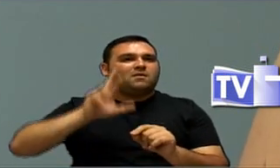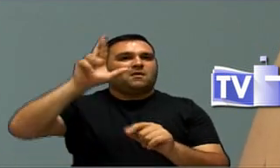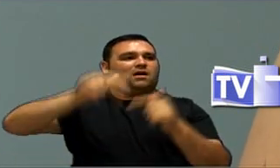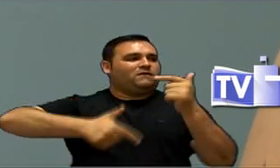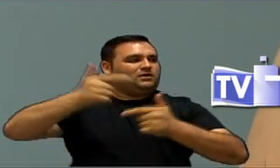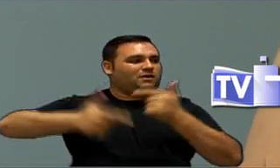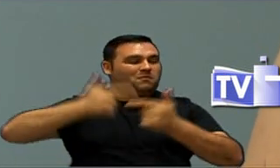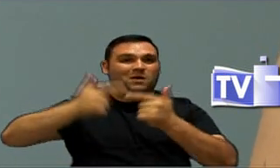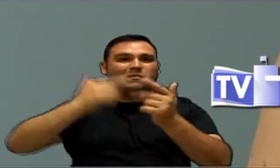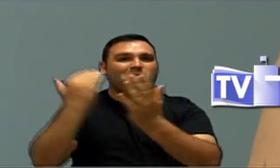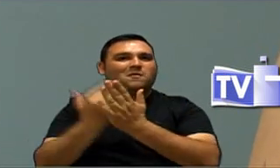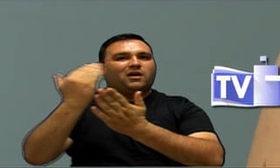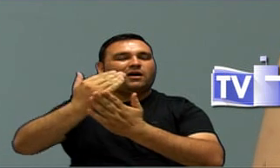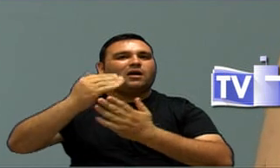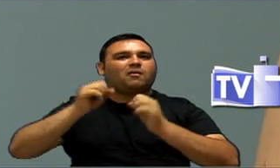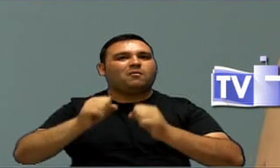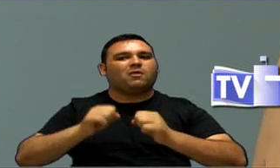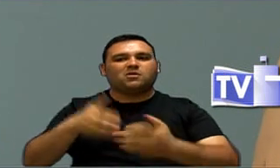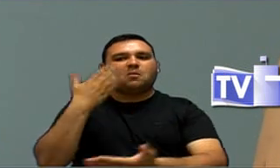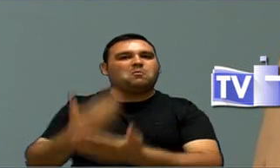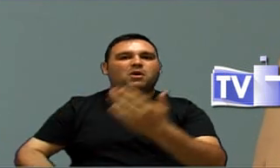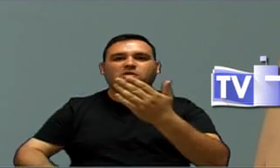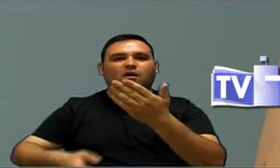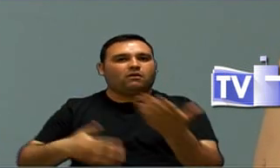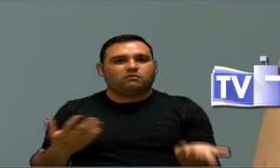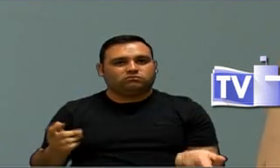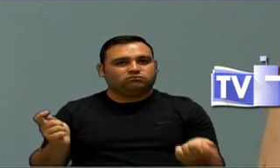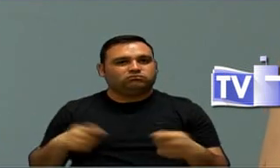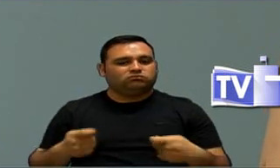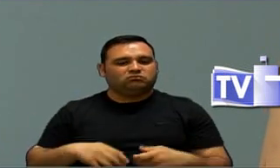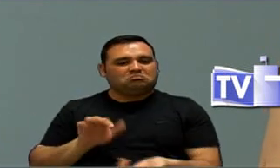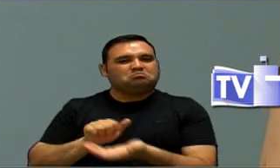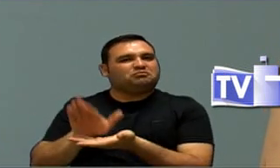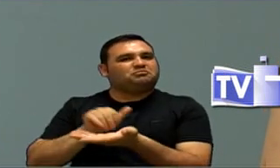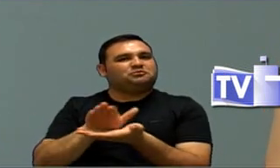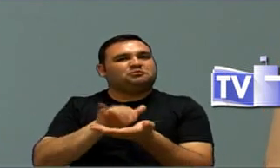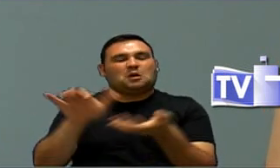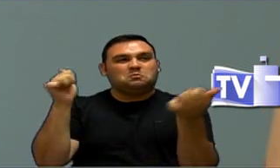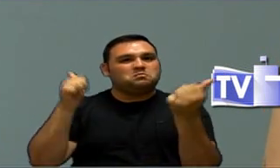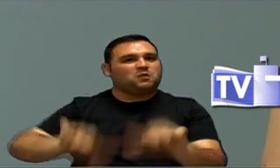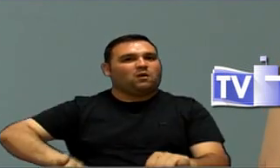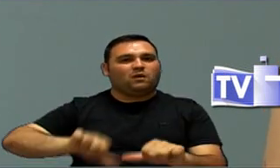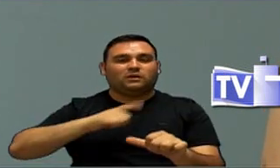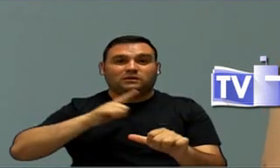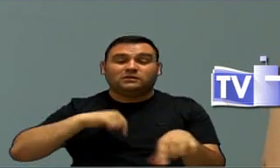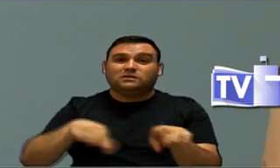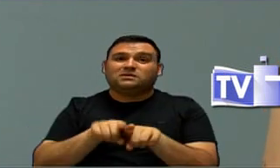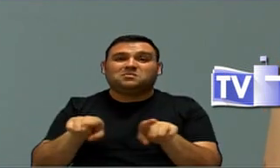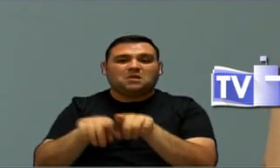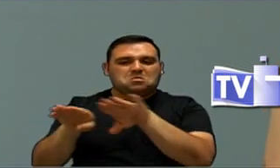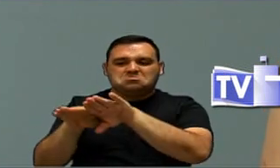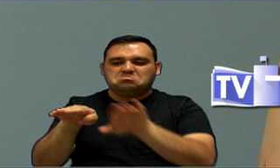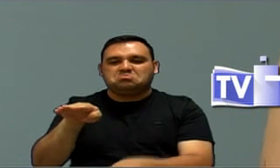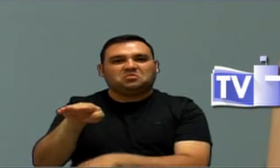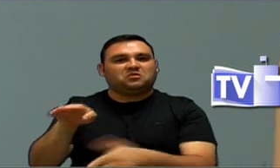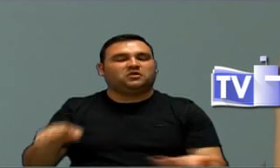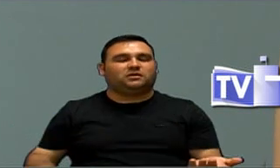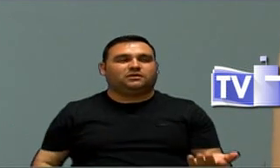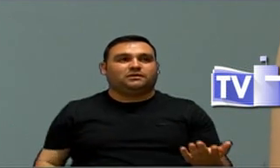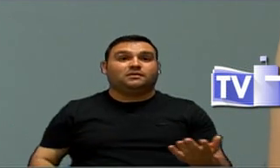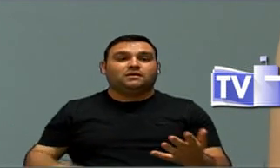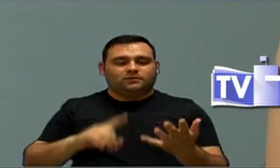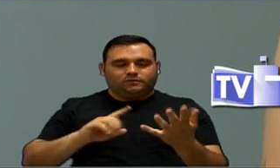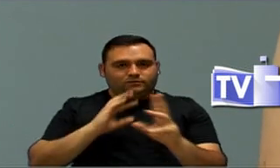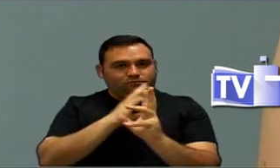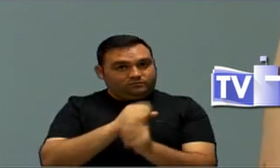têm maior chance de ser perdidos a qualquer momento. Eles são os mais precários, além de serem os mais subalternizados. Dentro